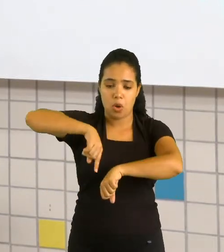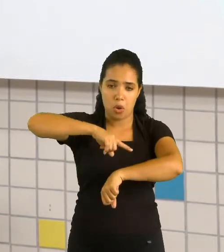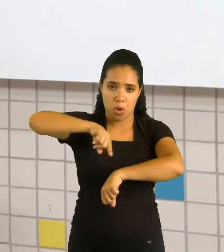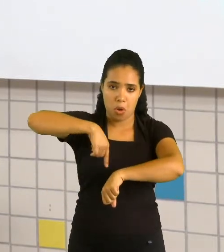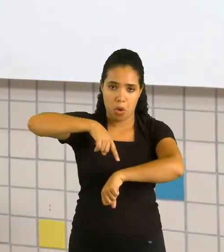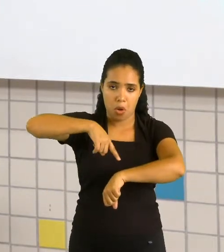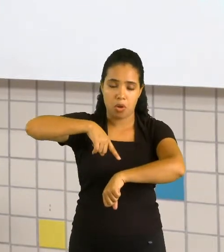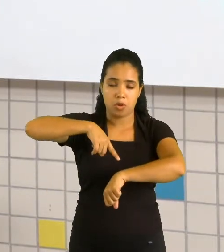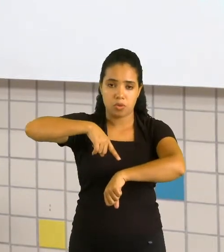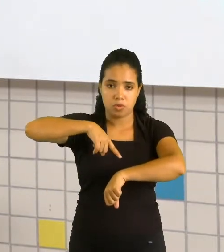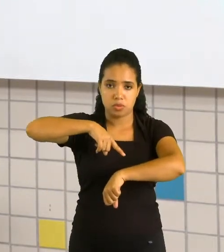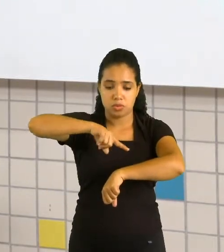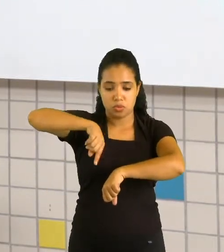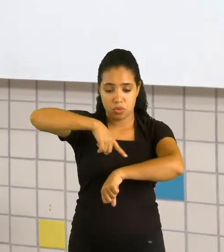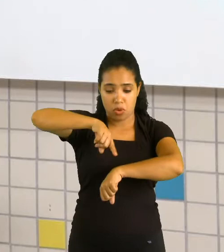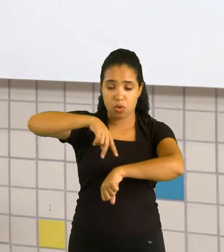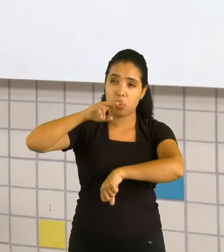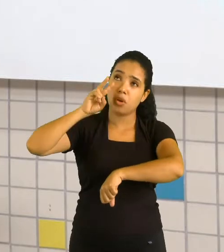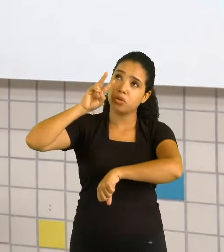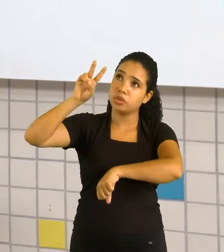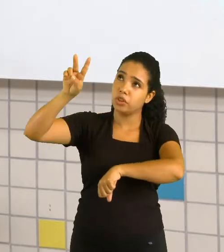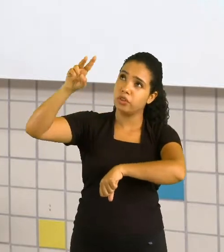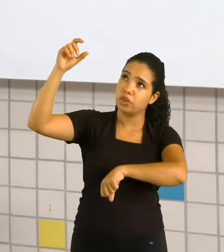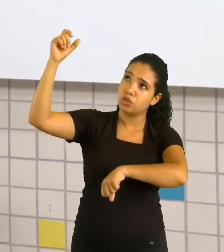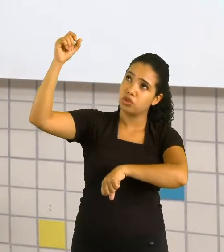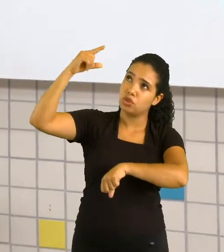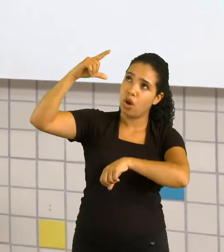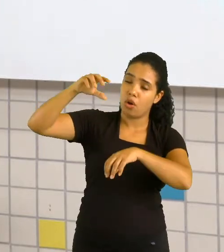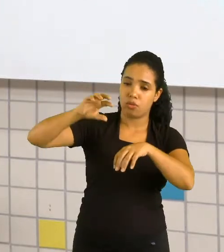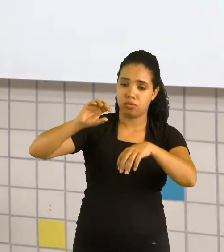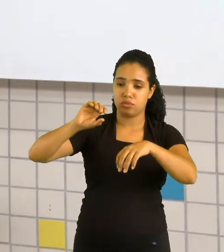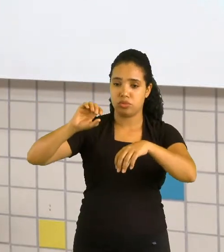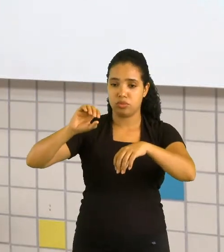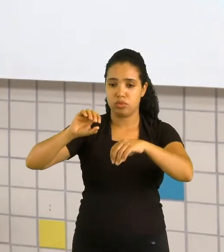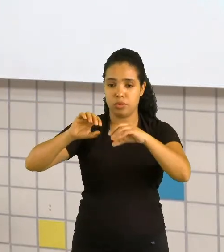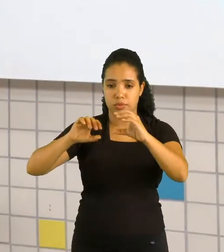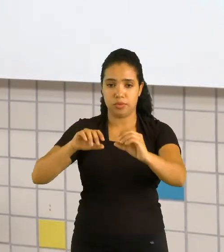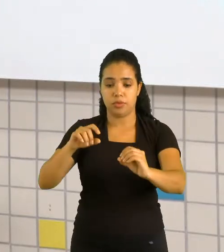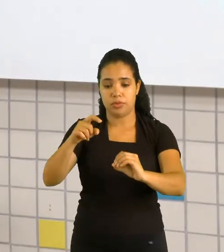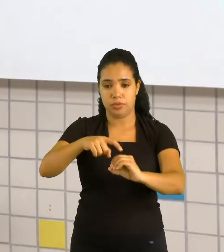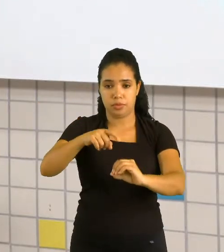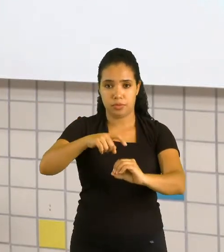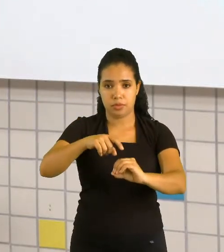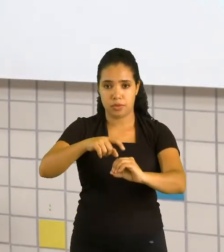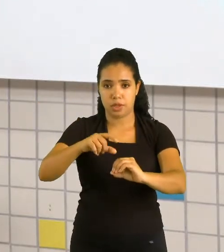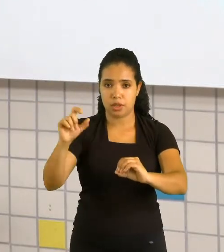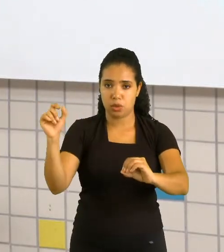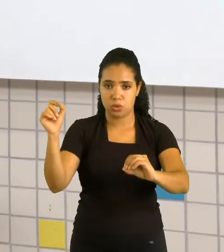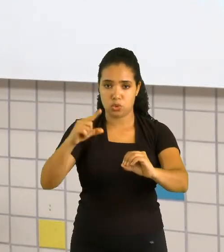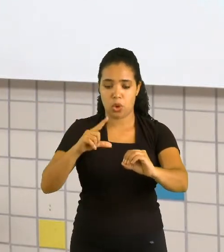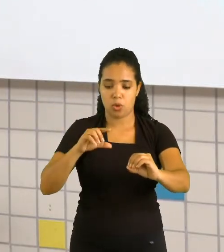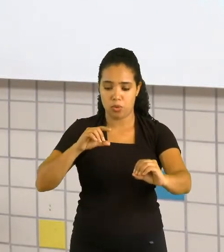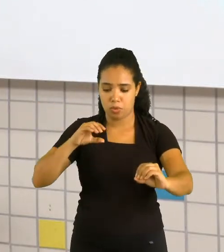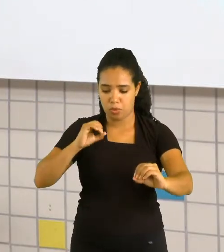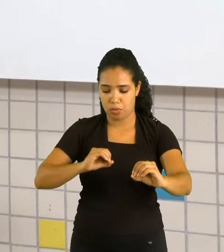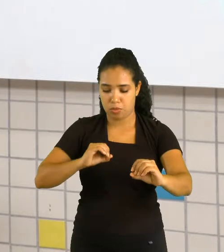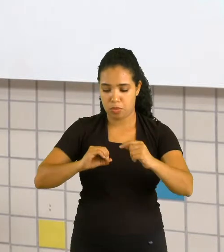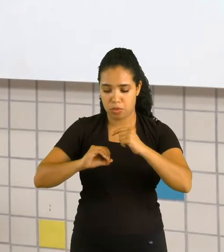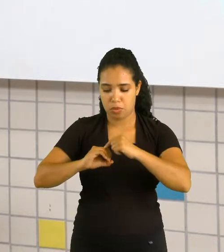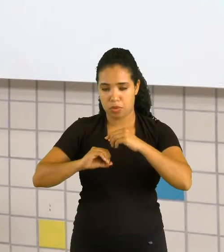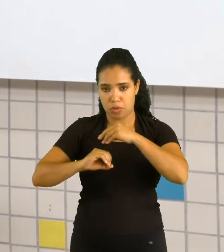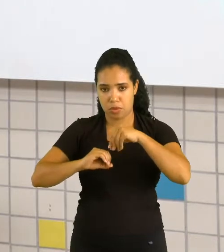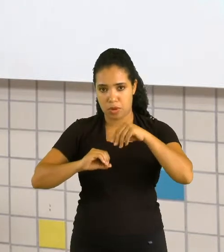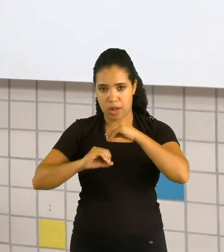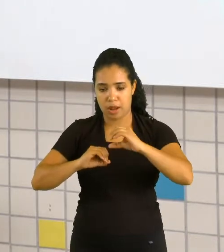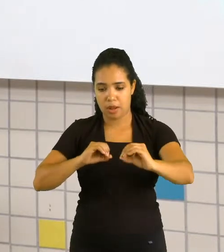o Sol andando no céu, né, esse movimento do Sol que a gente observa, que é um movimento aparente, ele é do sentido